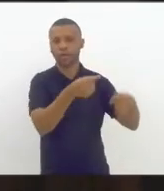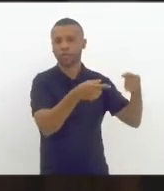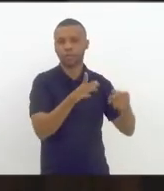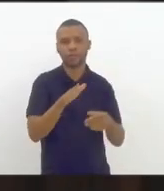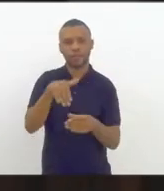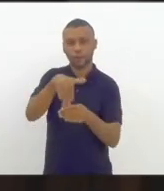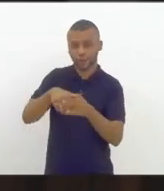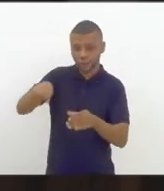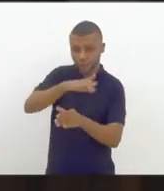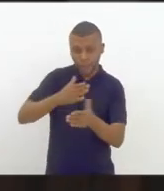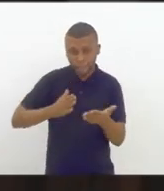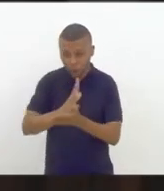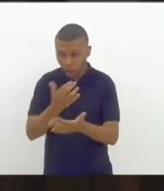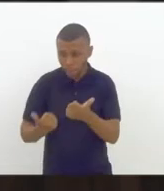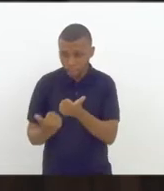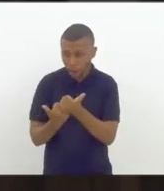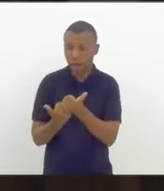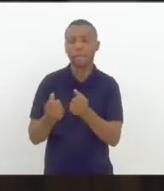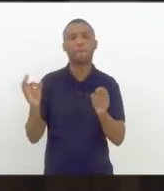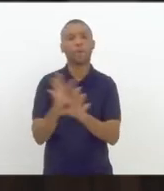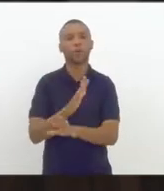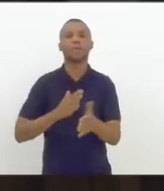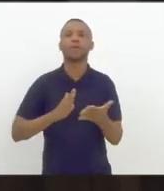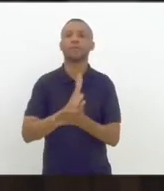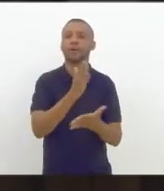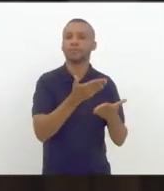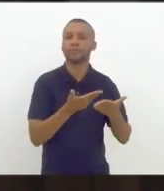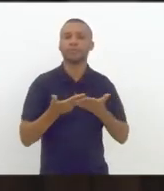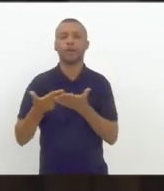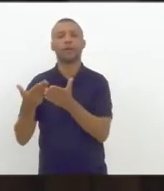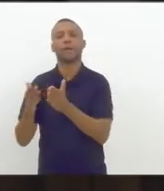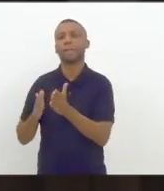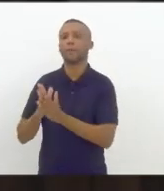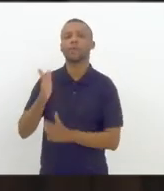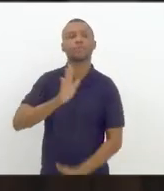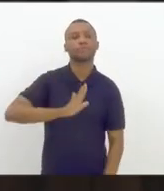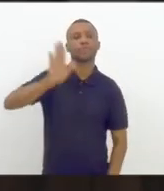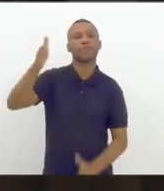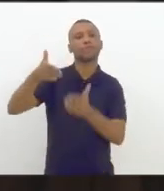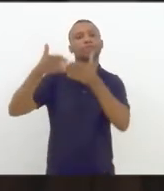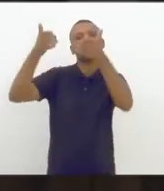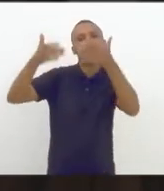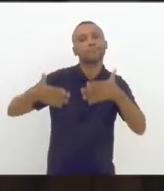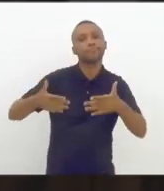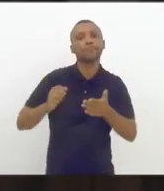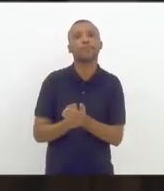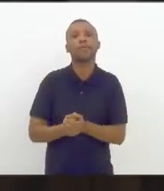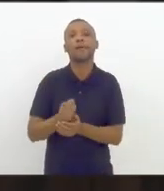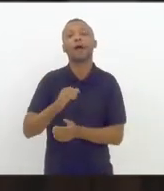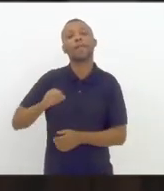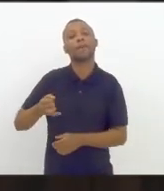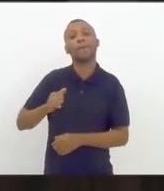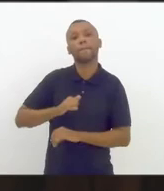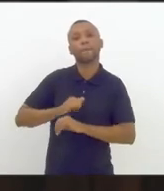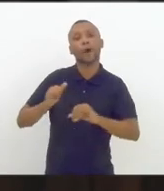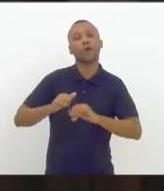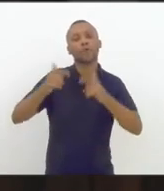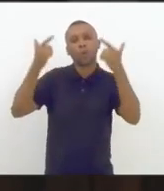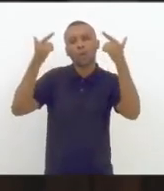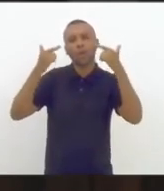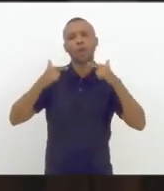votação, se os que aprovam, permaneçam como estão, aprovado, vai à publicação. Questão de ordem, só para registrar minha abstenção na Indicação